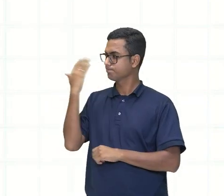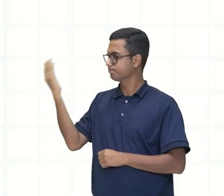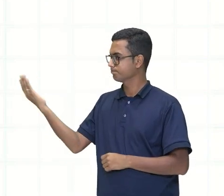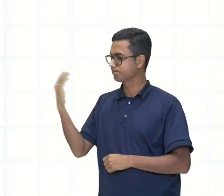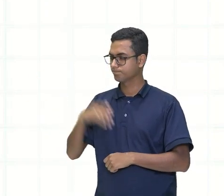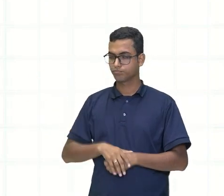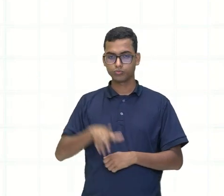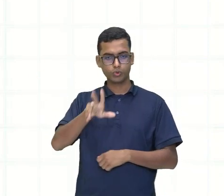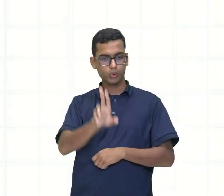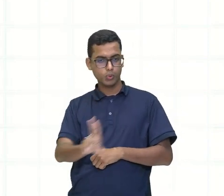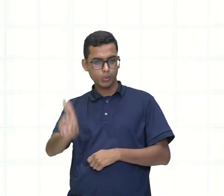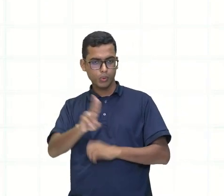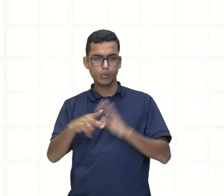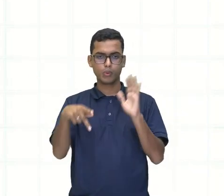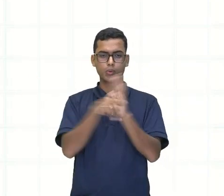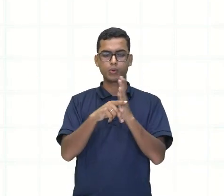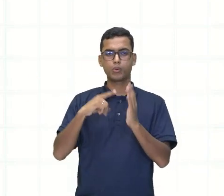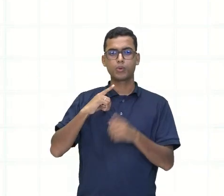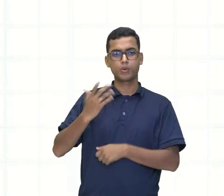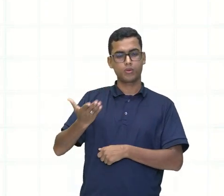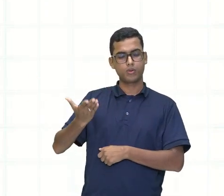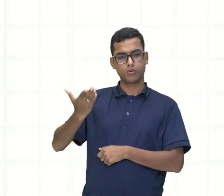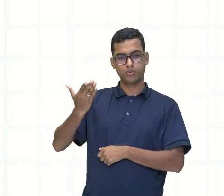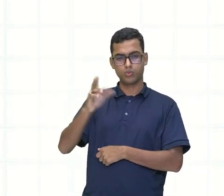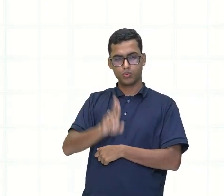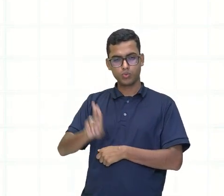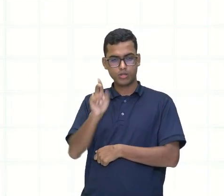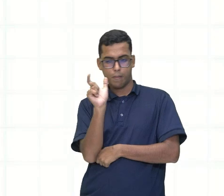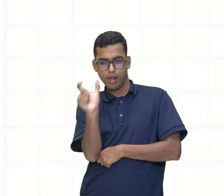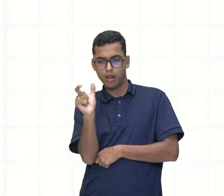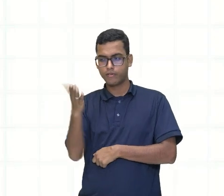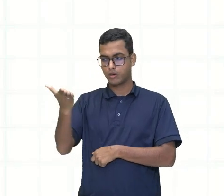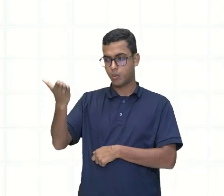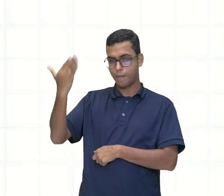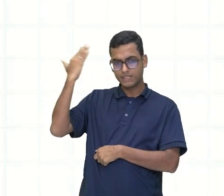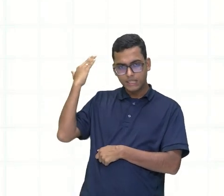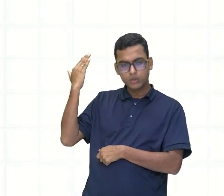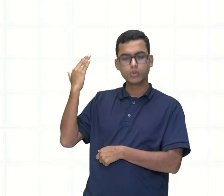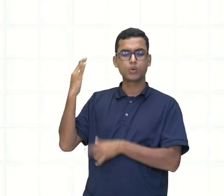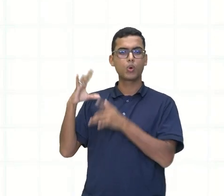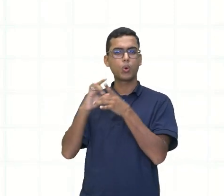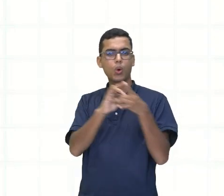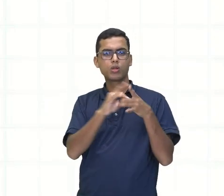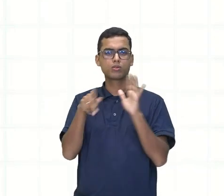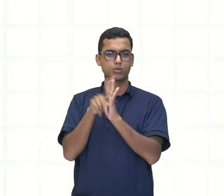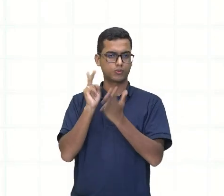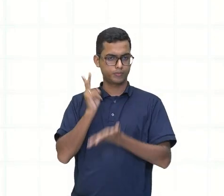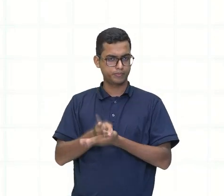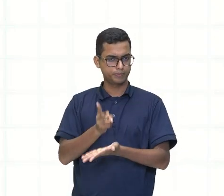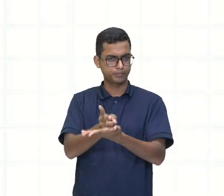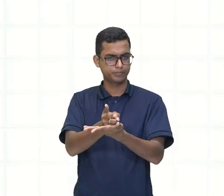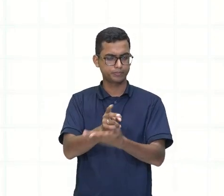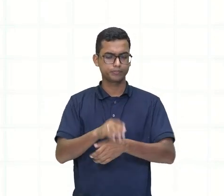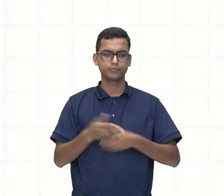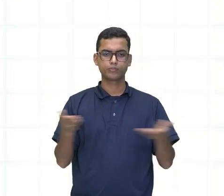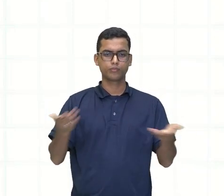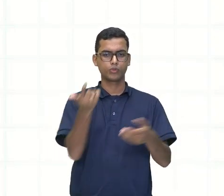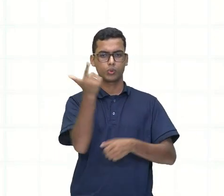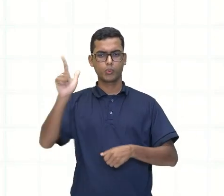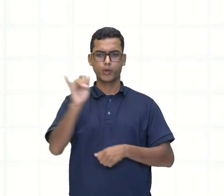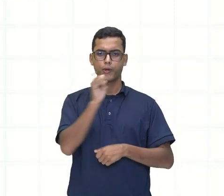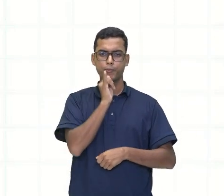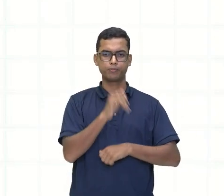para o determinado tempo no passado. Vamos ver outro exemplo? Então, próximo exemplo nós temos